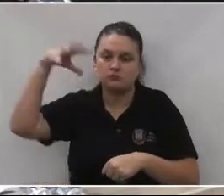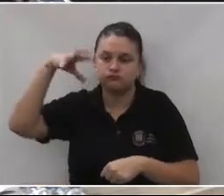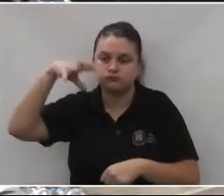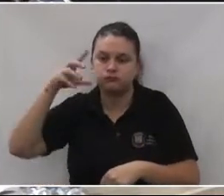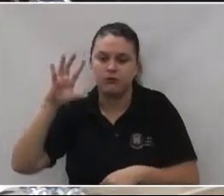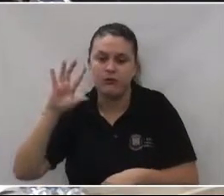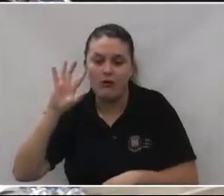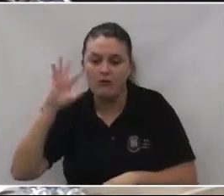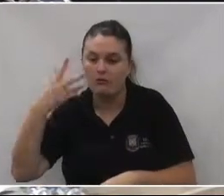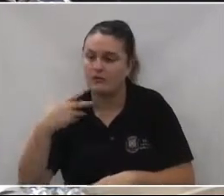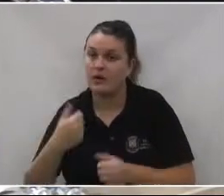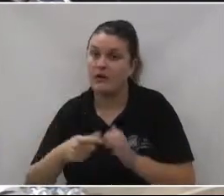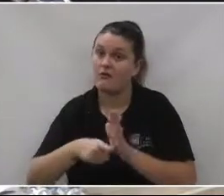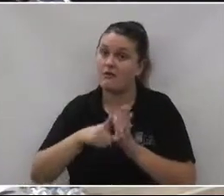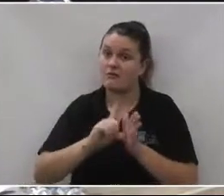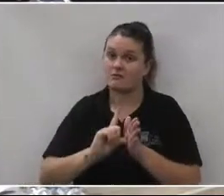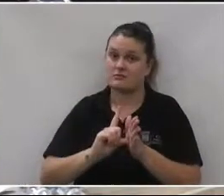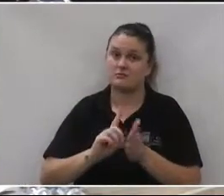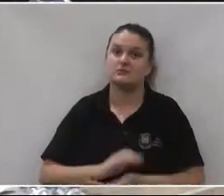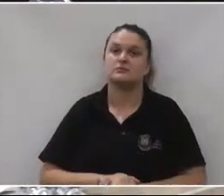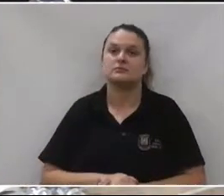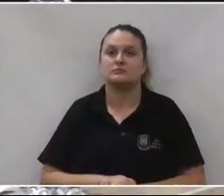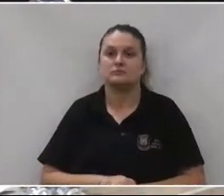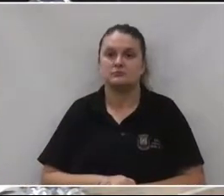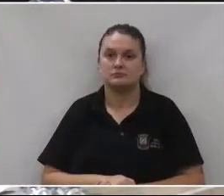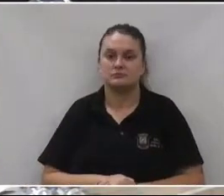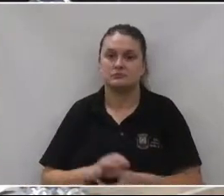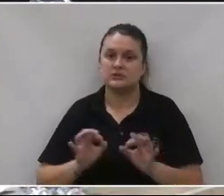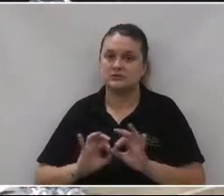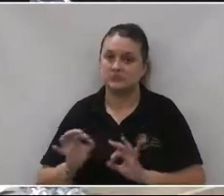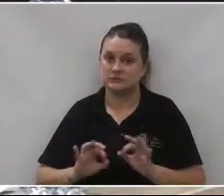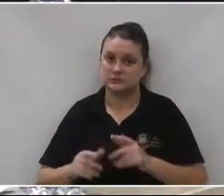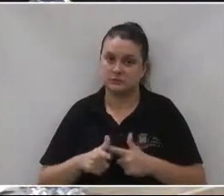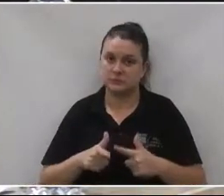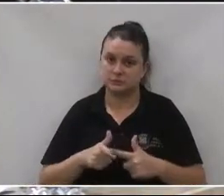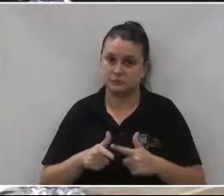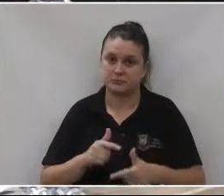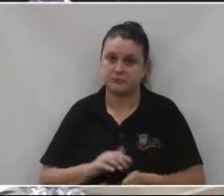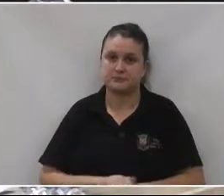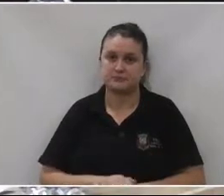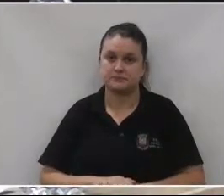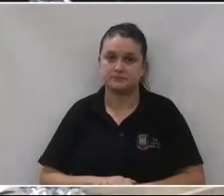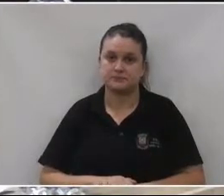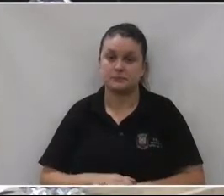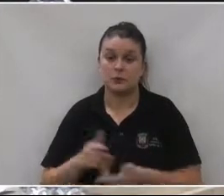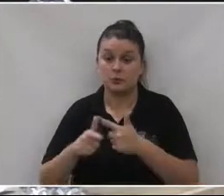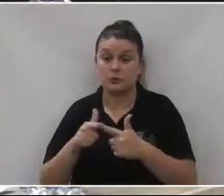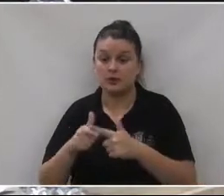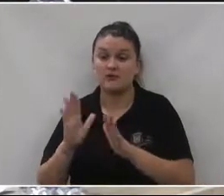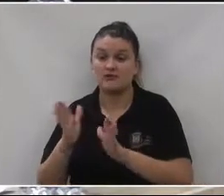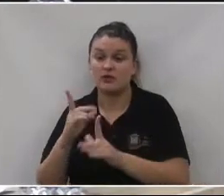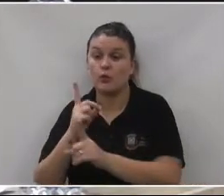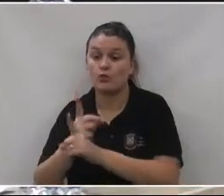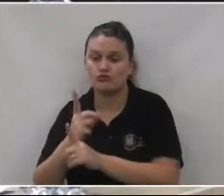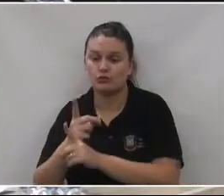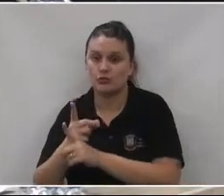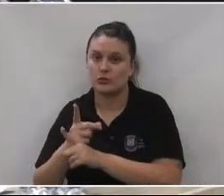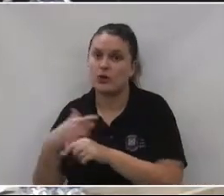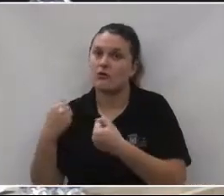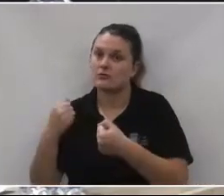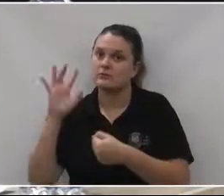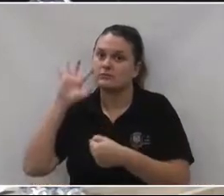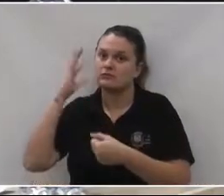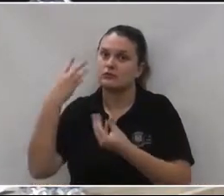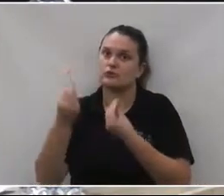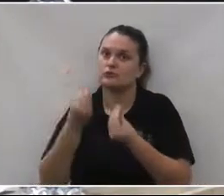resolver tem que tentar achar a solução quando o tempo está bom e pra consolo é o problema já a gente já show e faz tempo que está então ele tem que